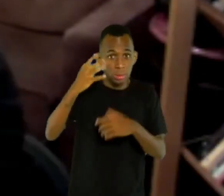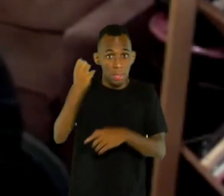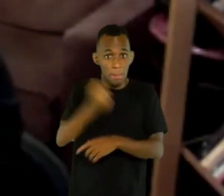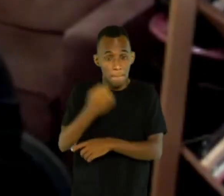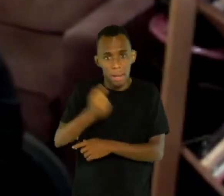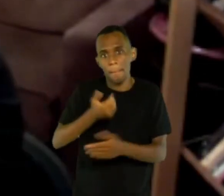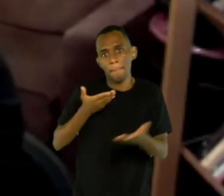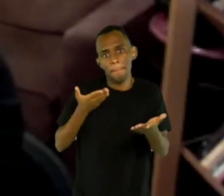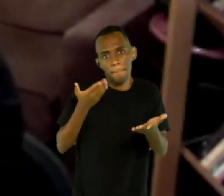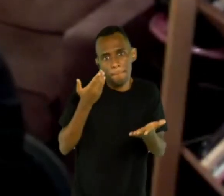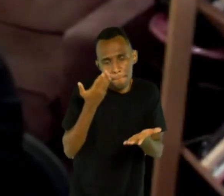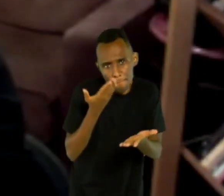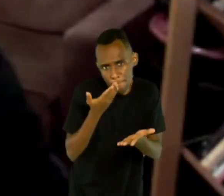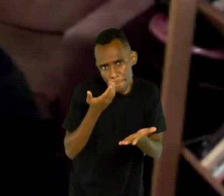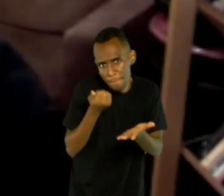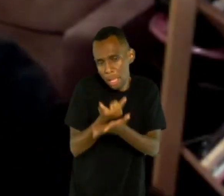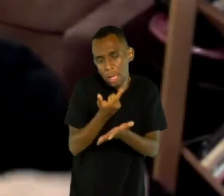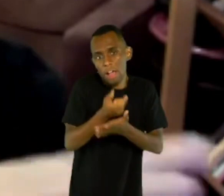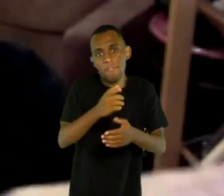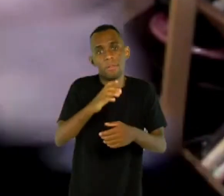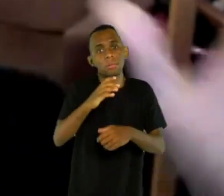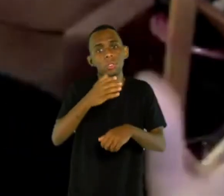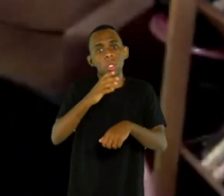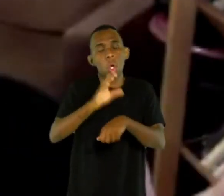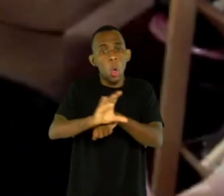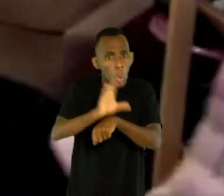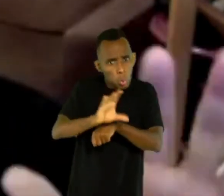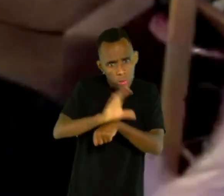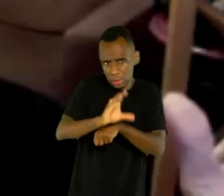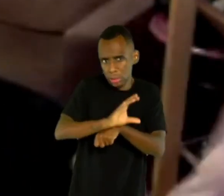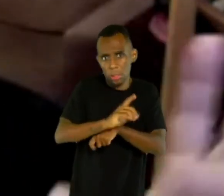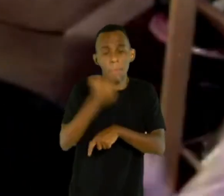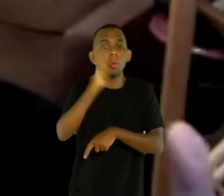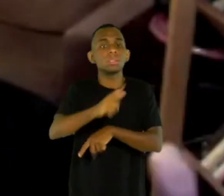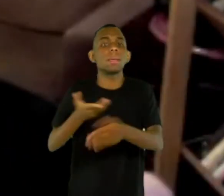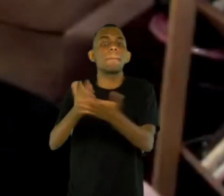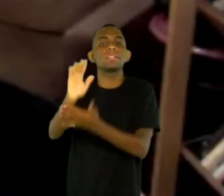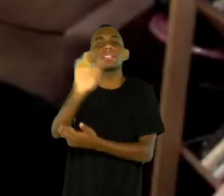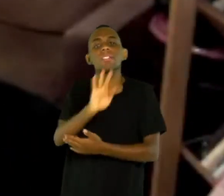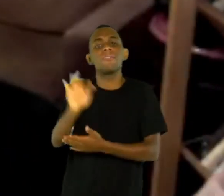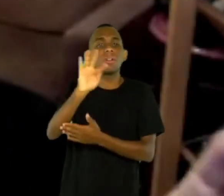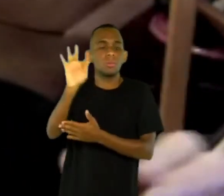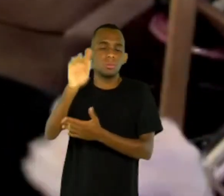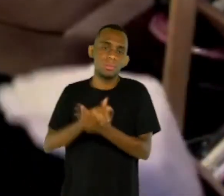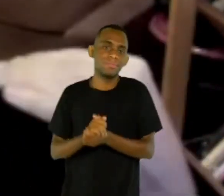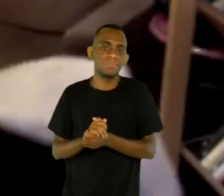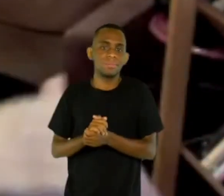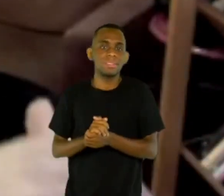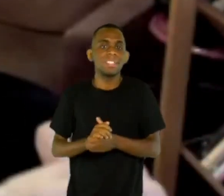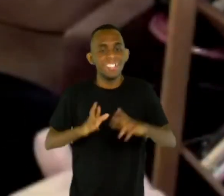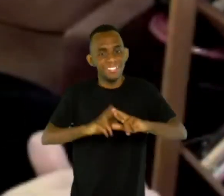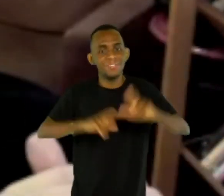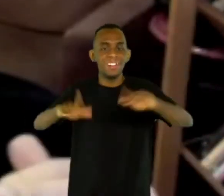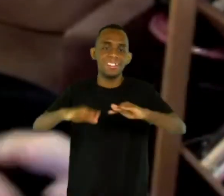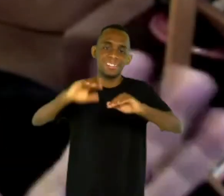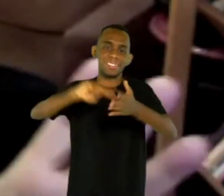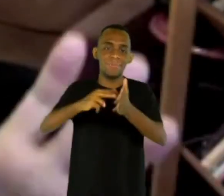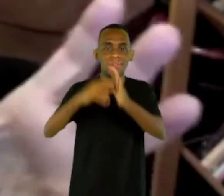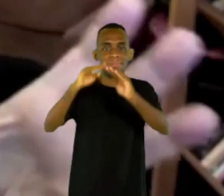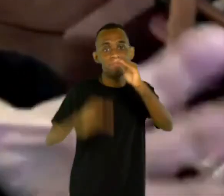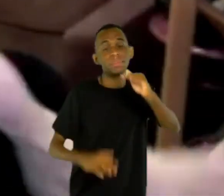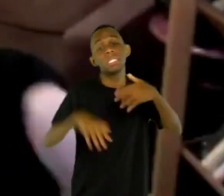e estudar de graça. Uma inversão completamente das regras da justiça social. Com as